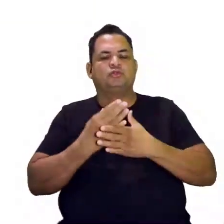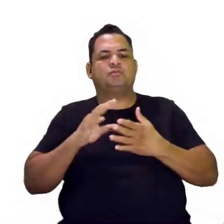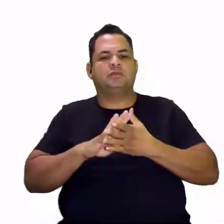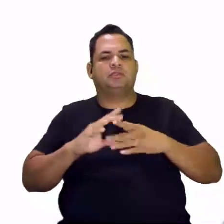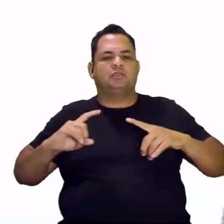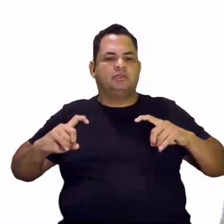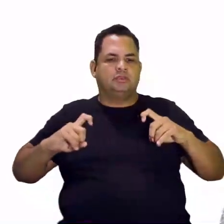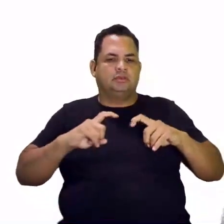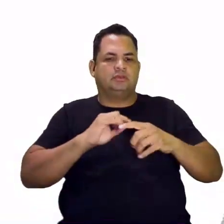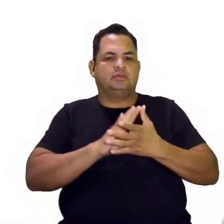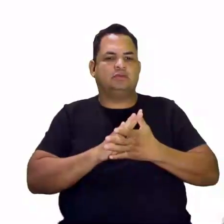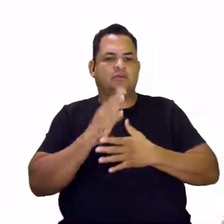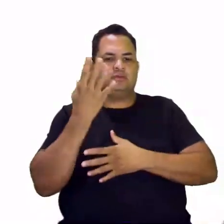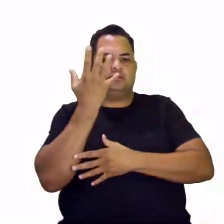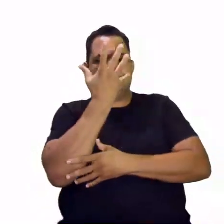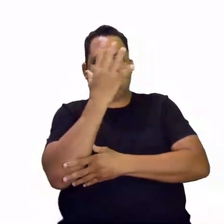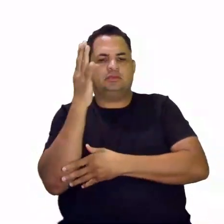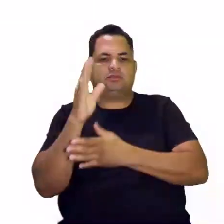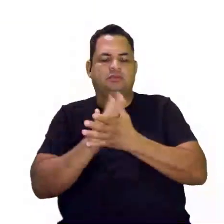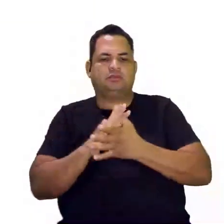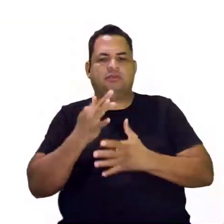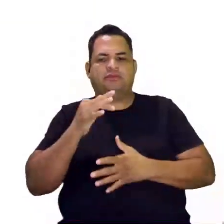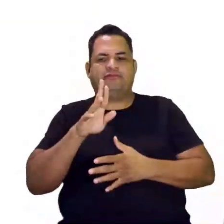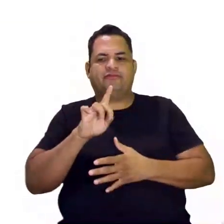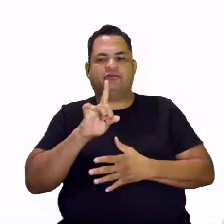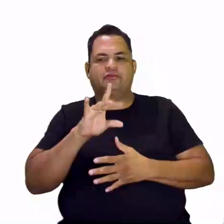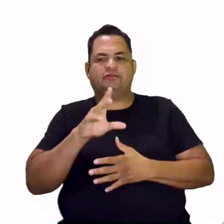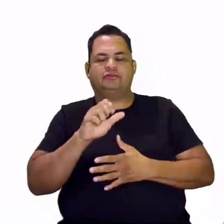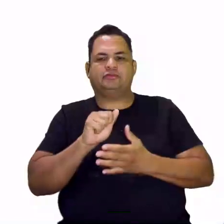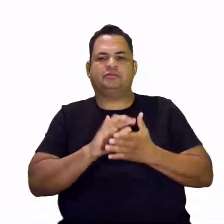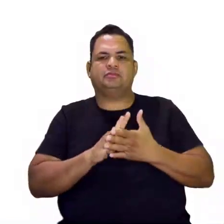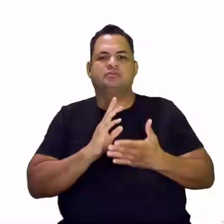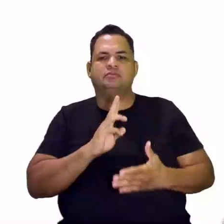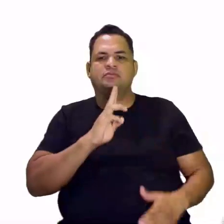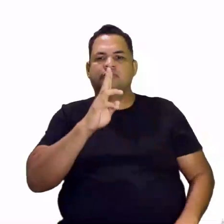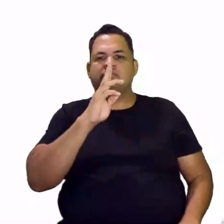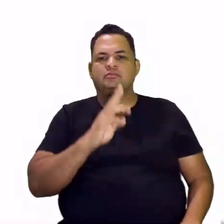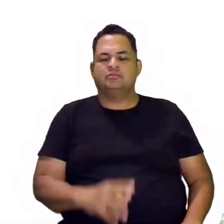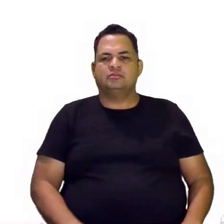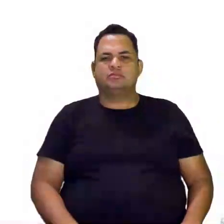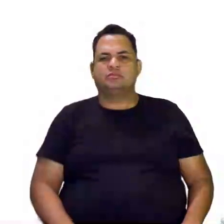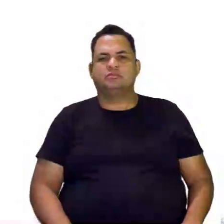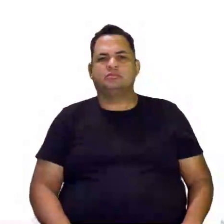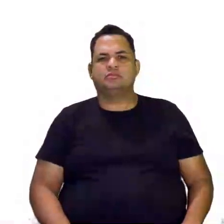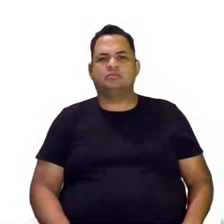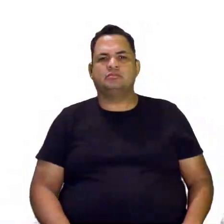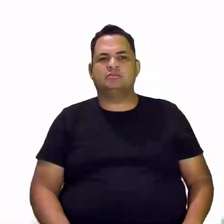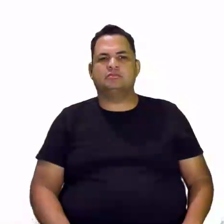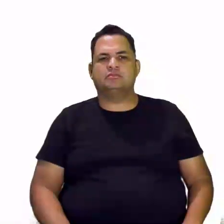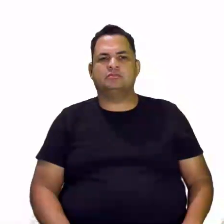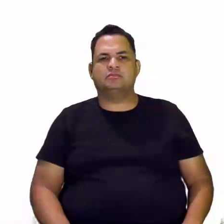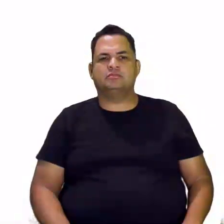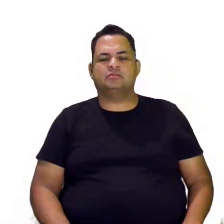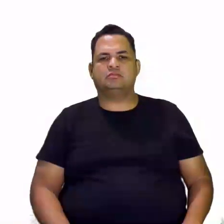quanto nos vegetais e também em alguns tipos de fungos, tá bom? Vamos seguindo.